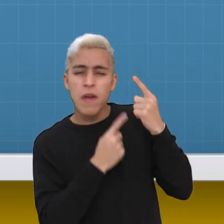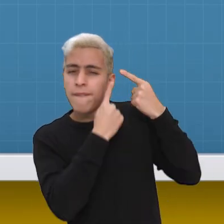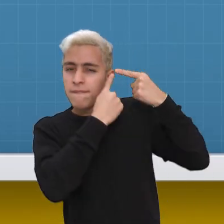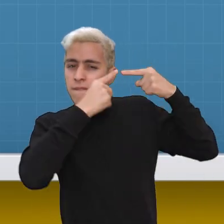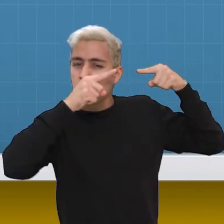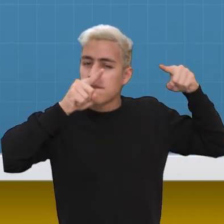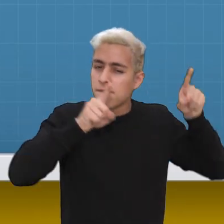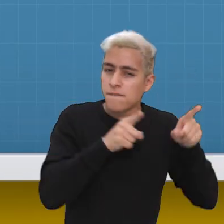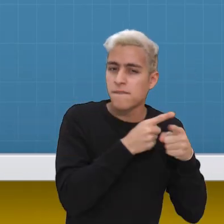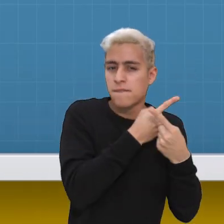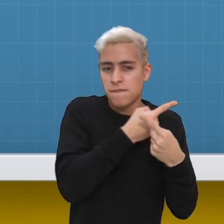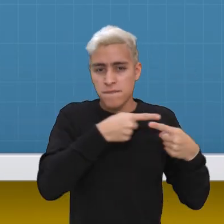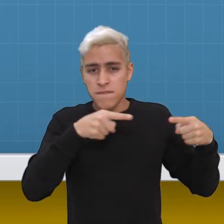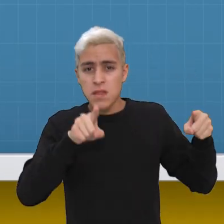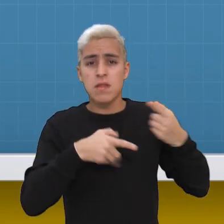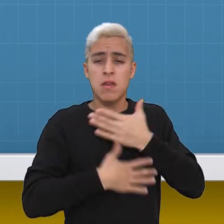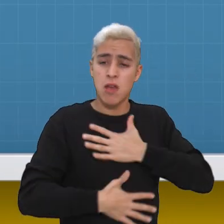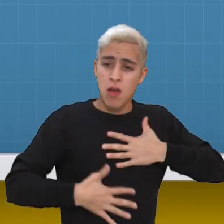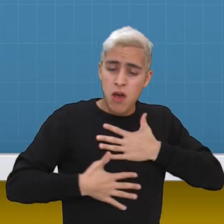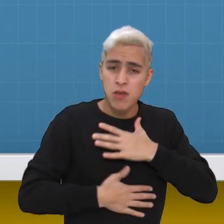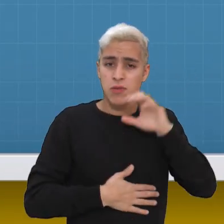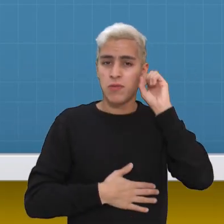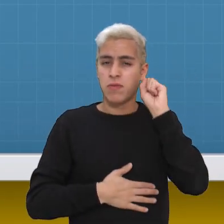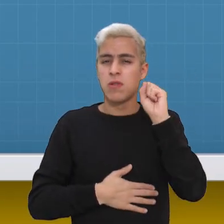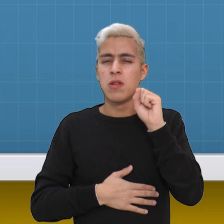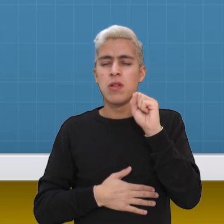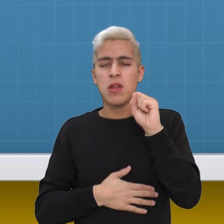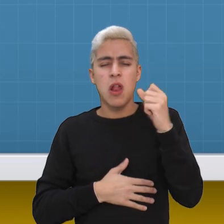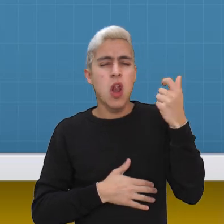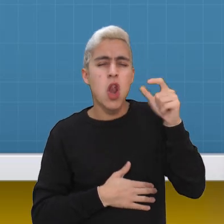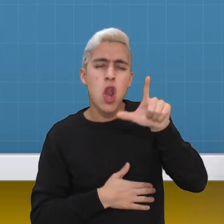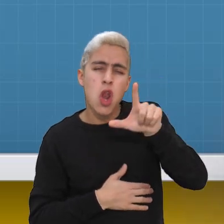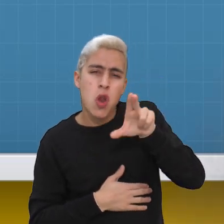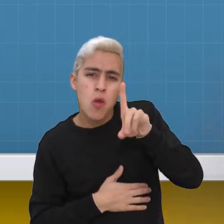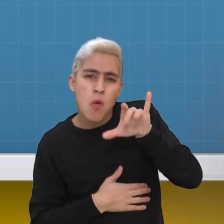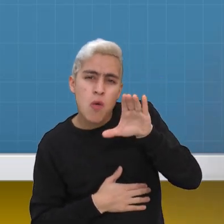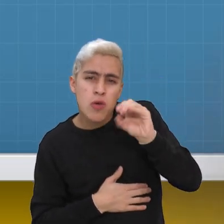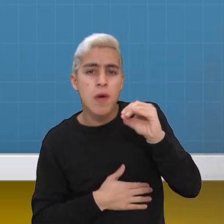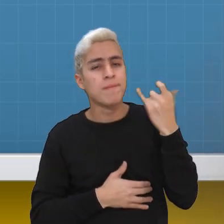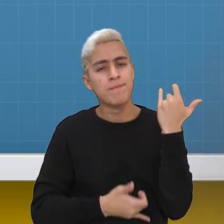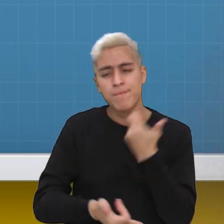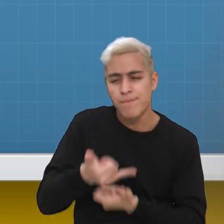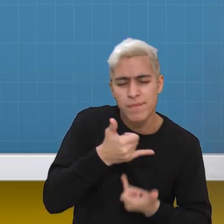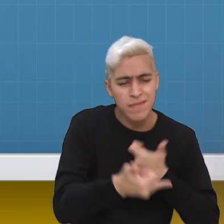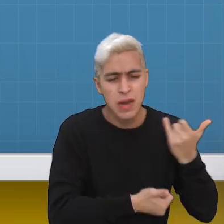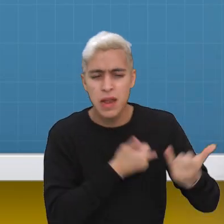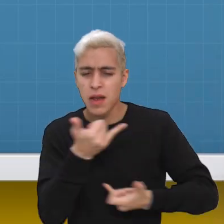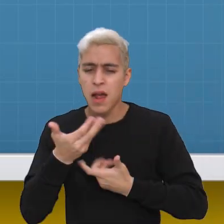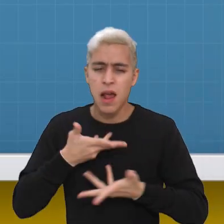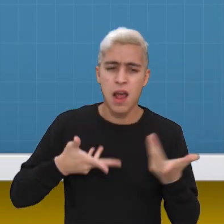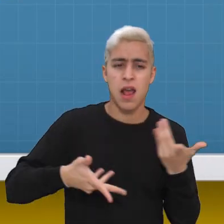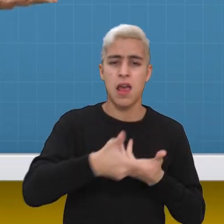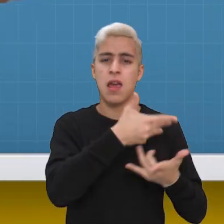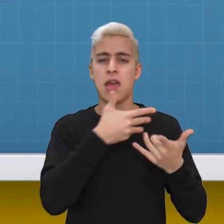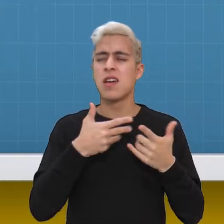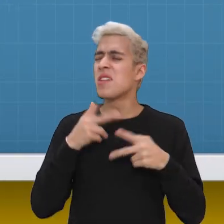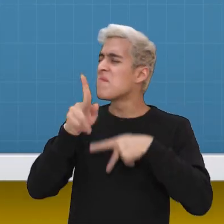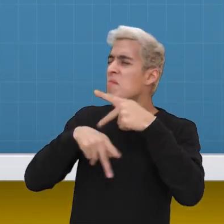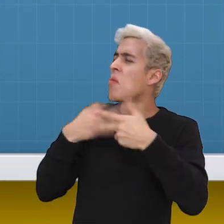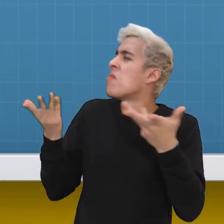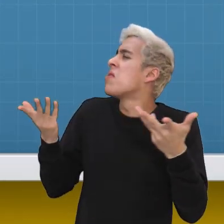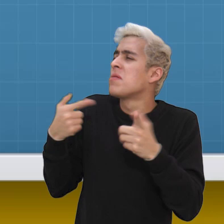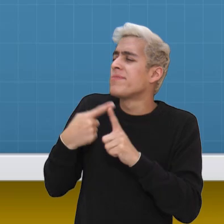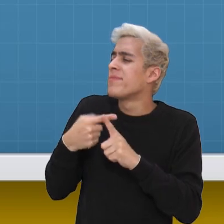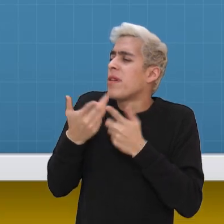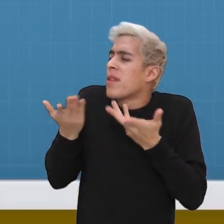melodia para os nossos ouvidos, que a gente gosta de ouvir. Lúdico, brincadeira, vamos fazer brincando. E